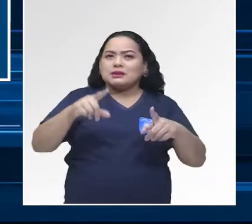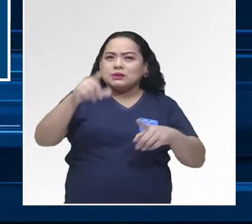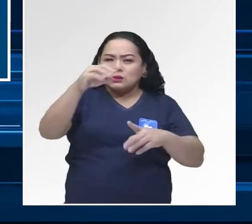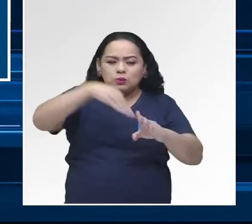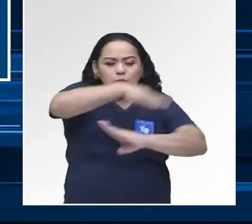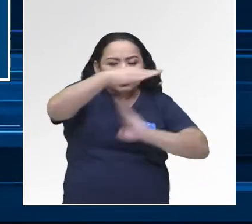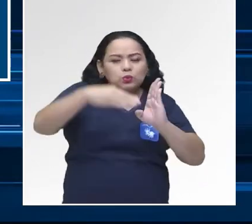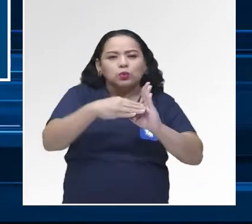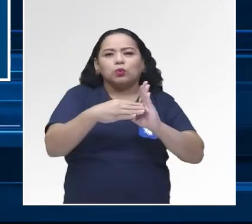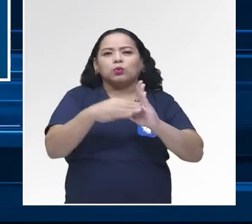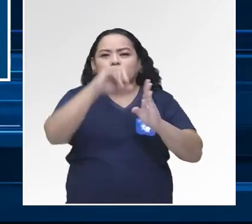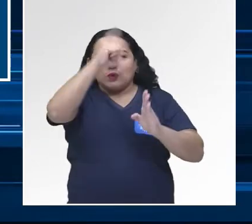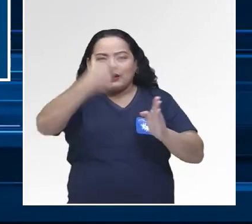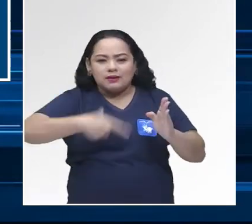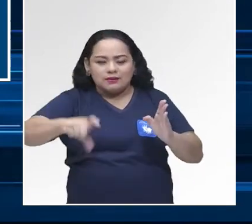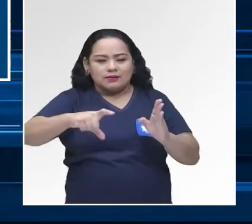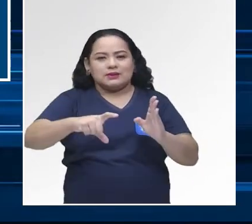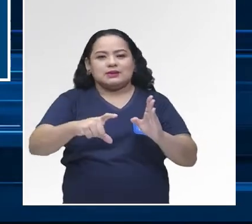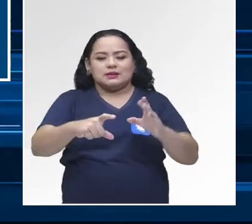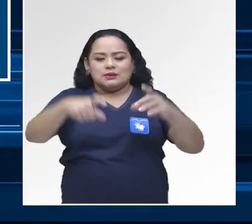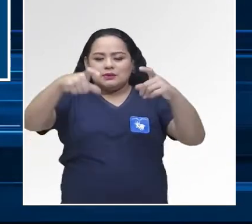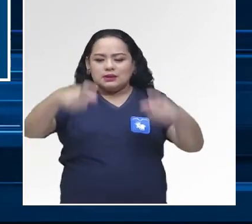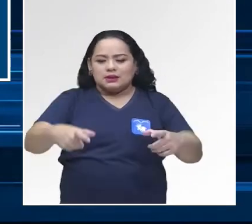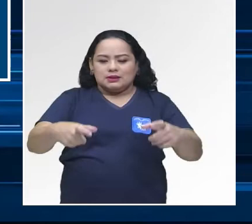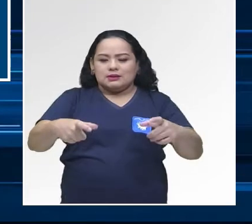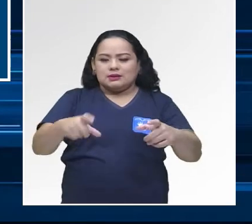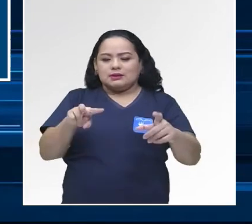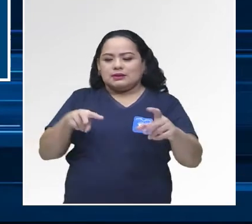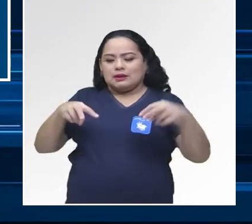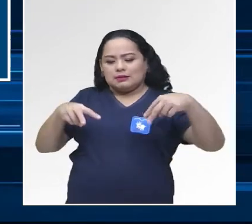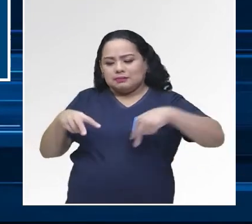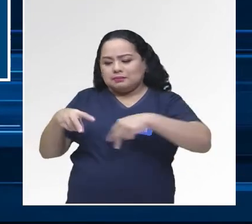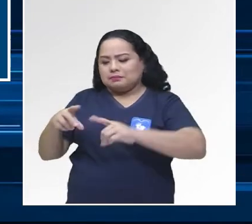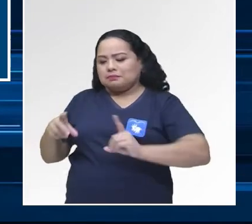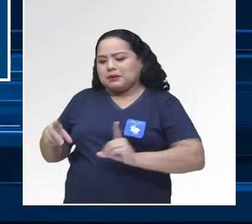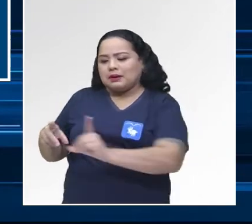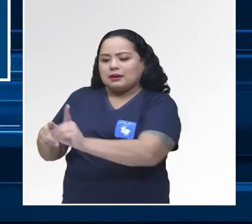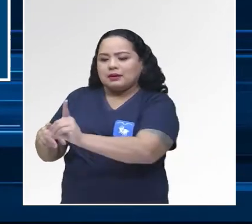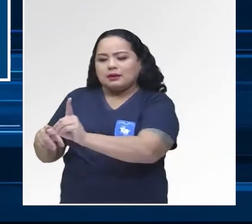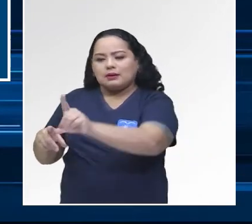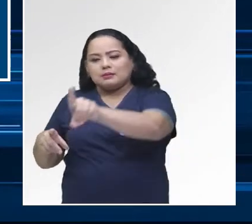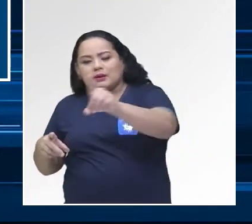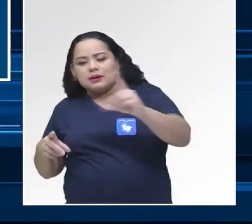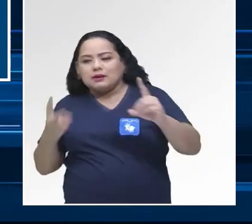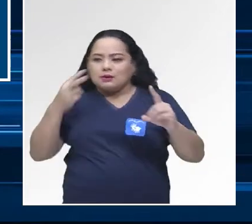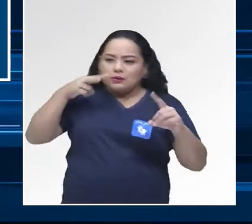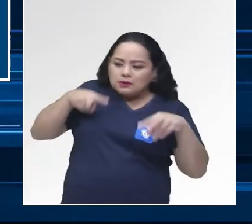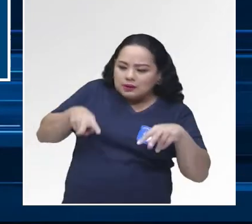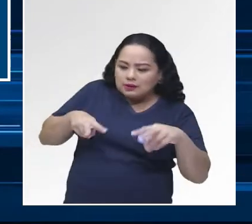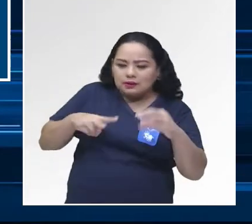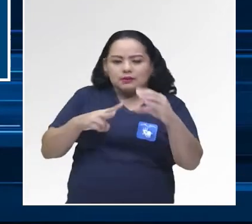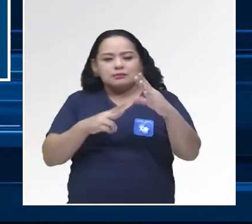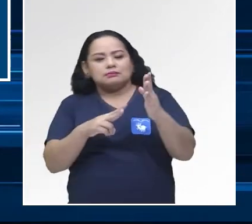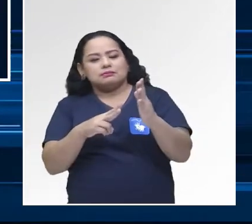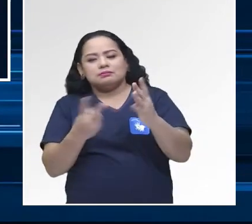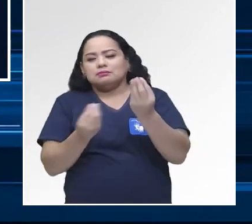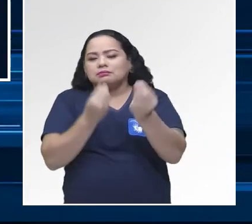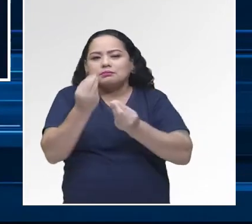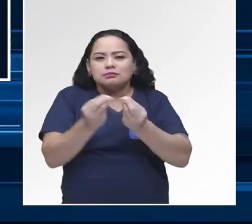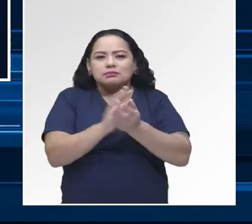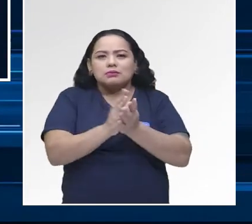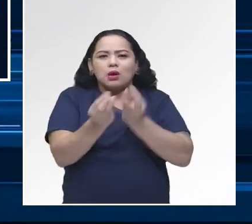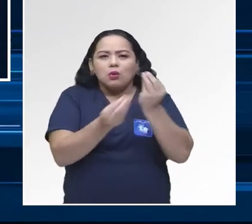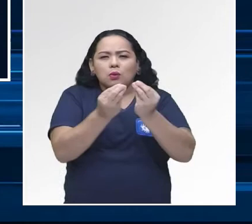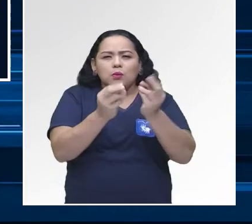todo, você tem que dar uma volta nesse animal, olhar por cima, olhar por baixo, né? Isso é uma análise de